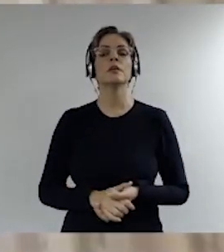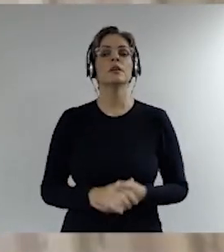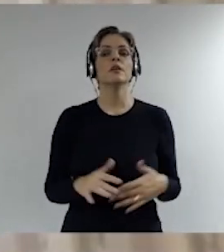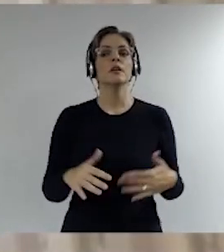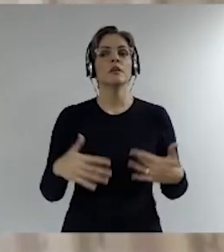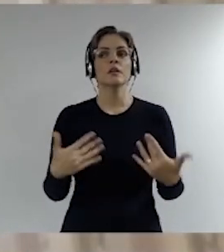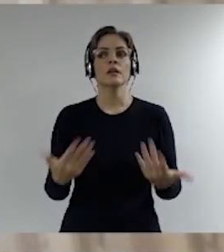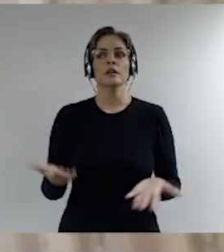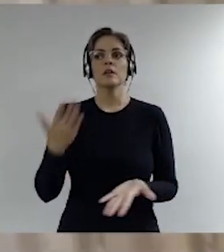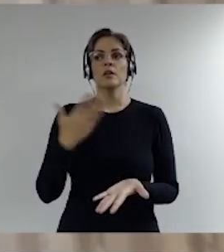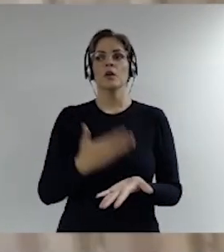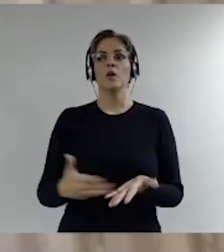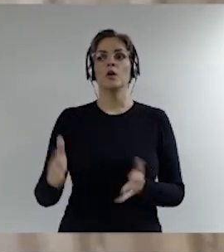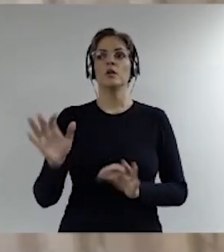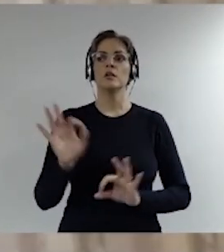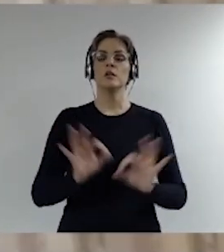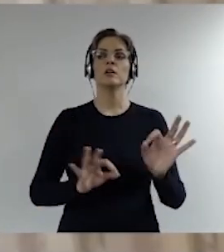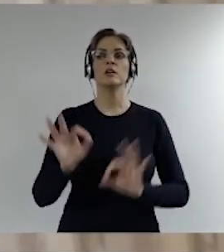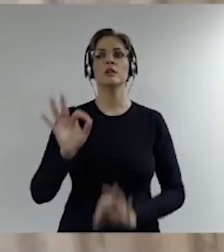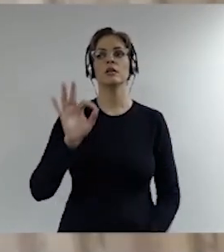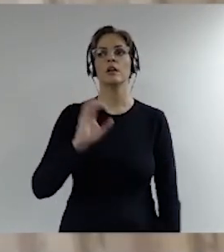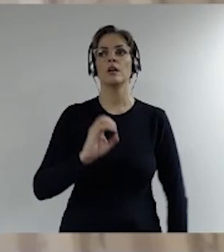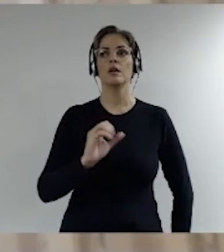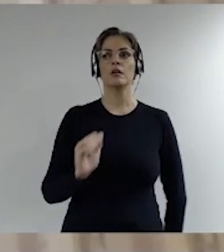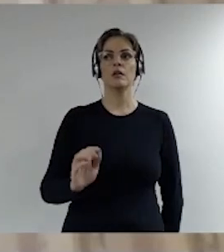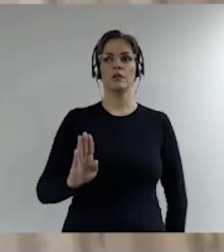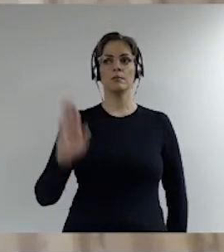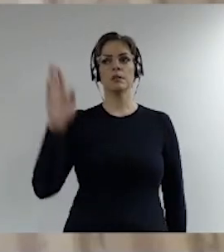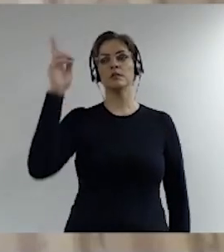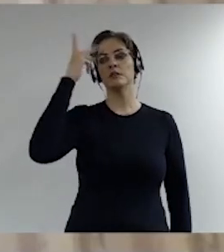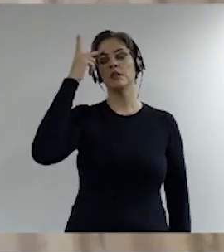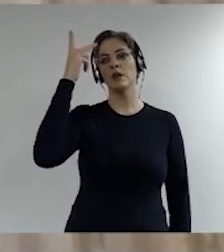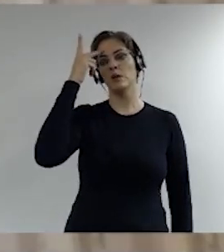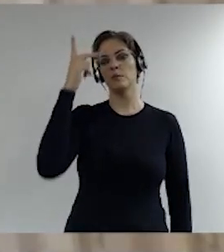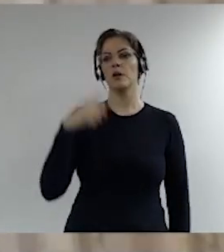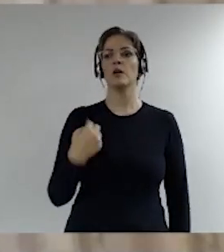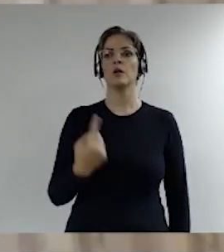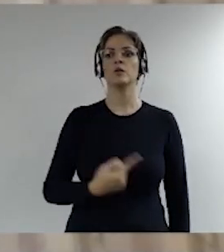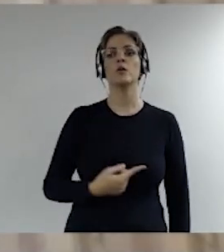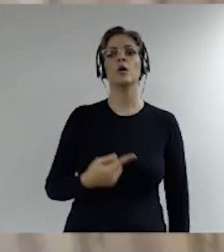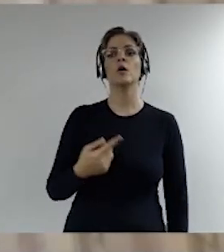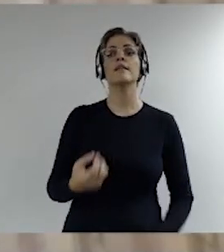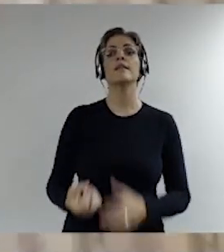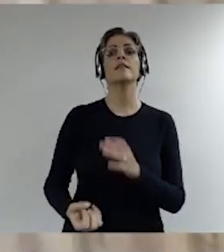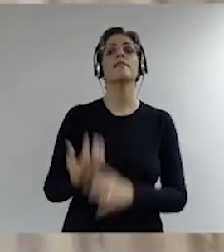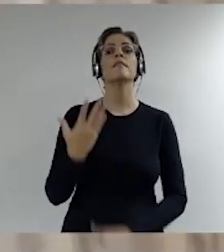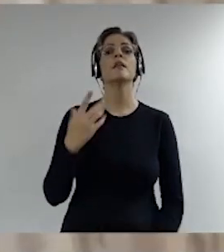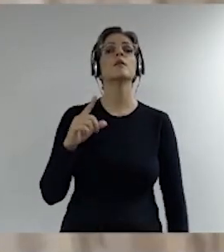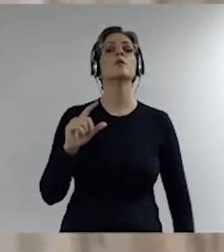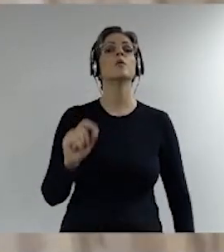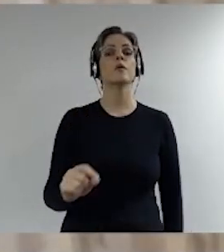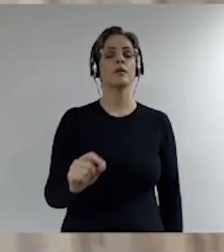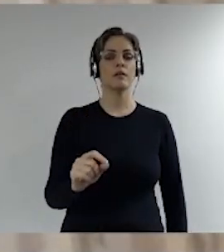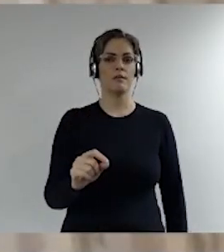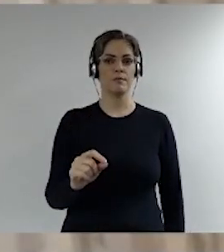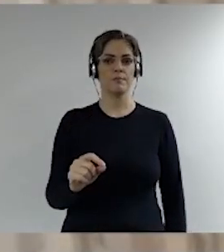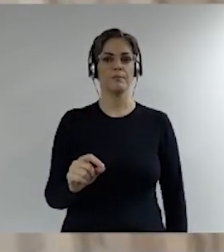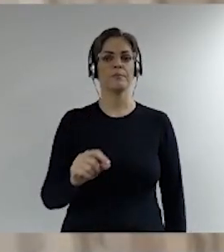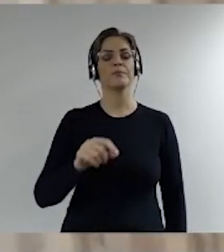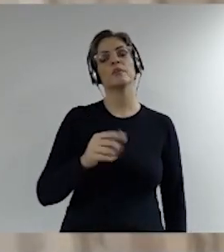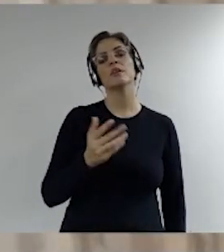nós criamos na OAB de São Paulo um auxílio humanitário, denominado